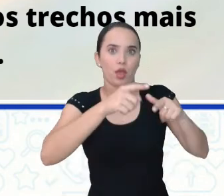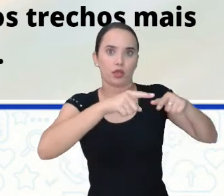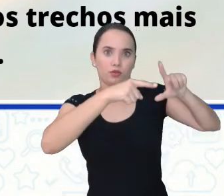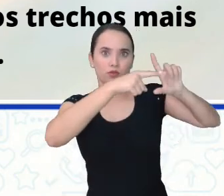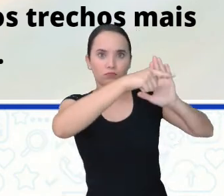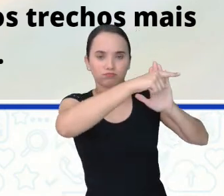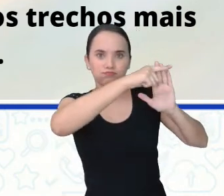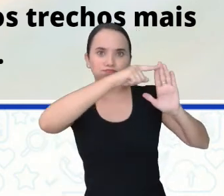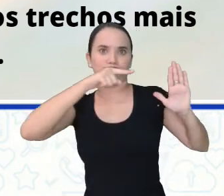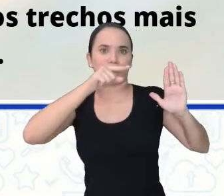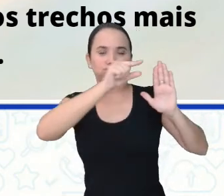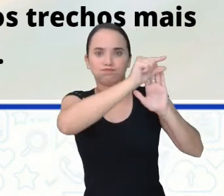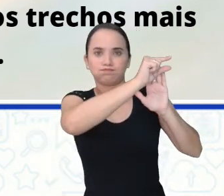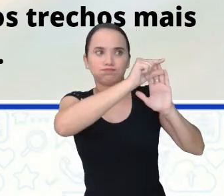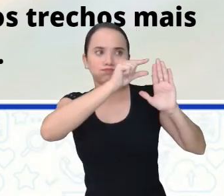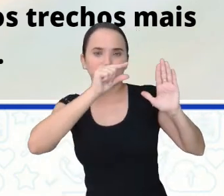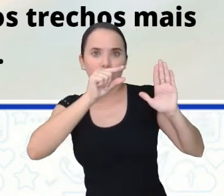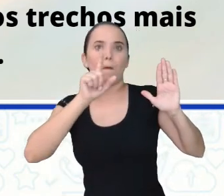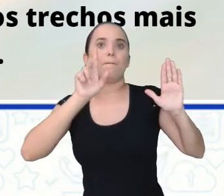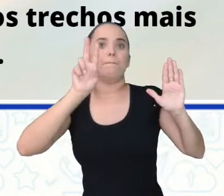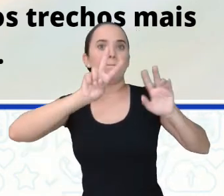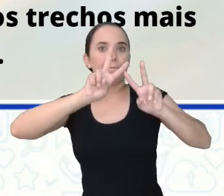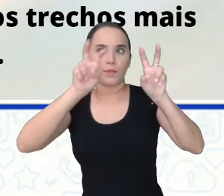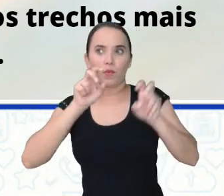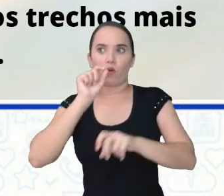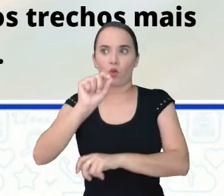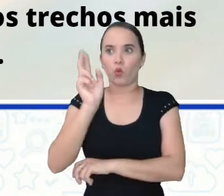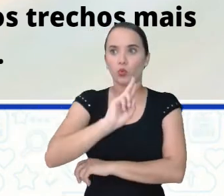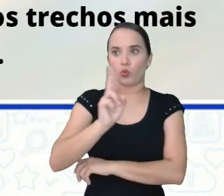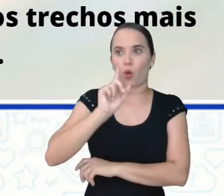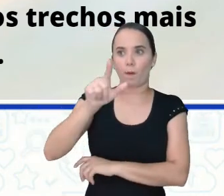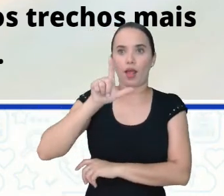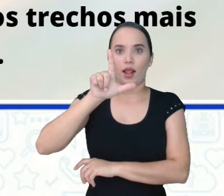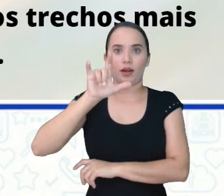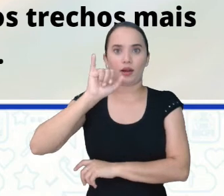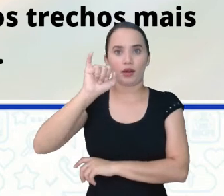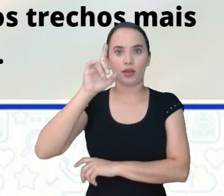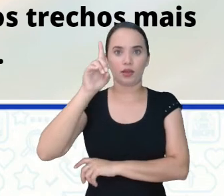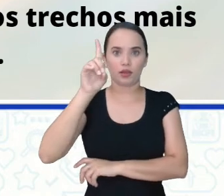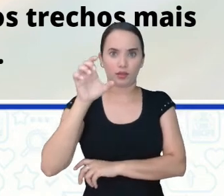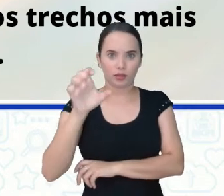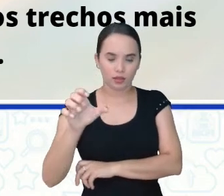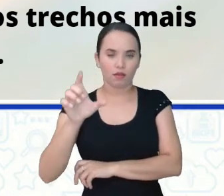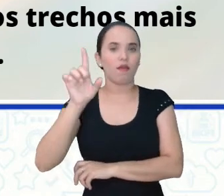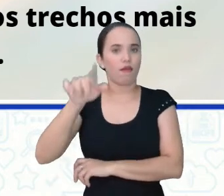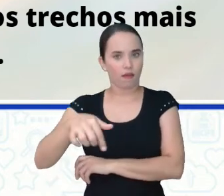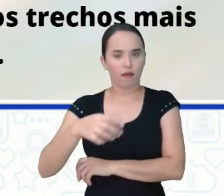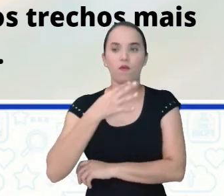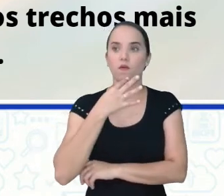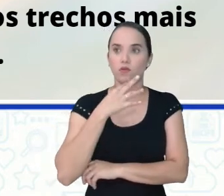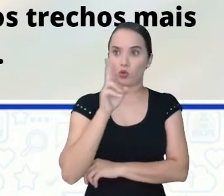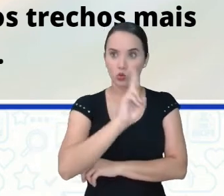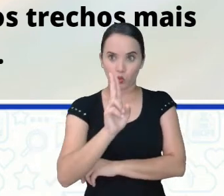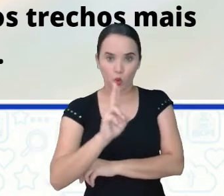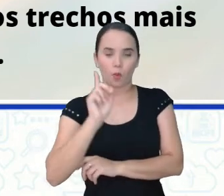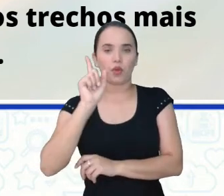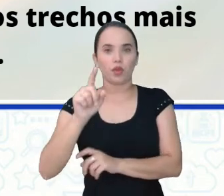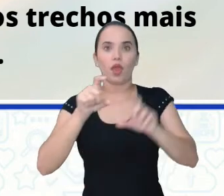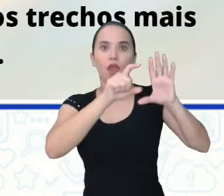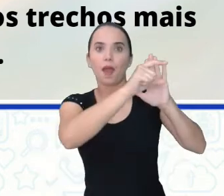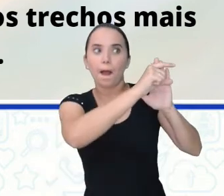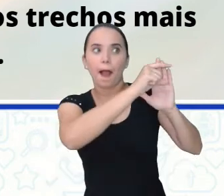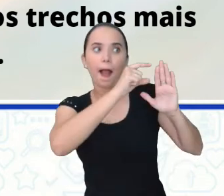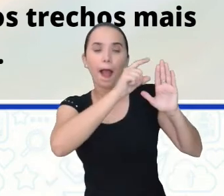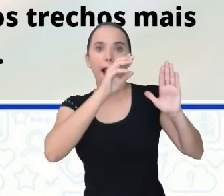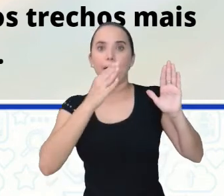primeiro parágrafo da notícia, conhecido como lead, é um dos trechos mais importantes deste gênero.